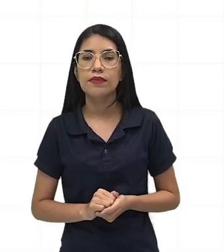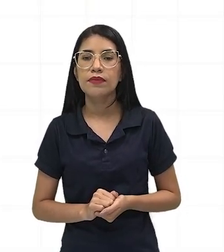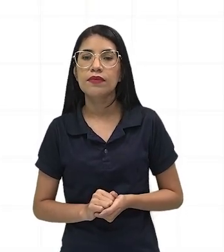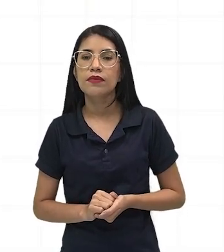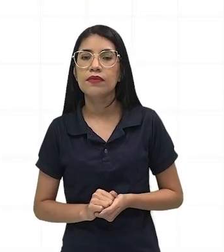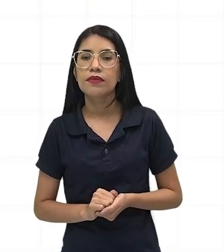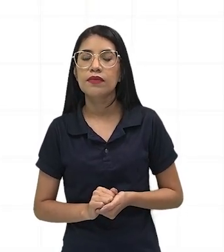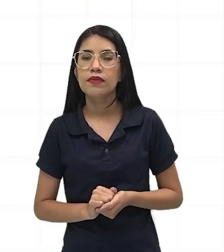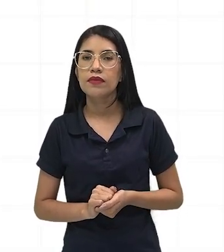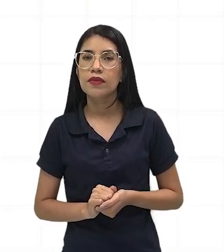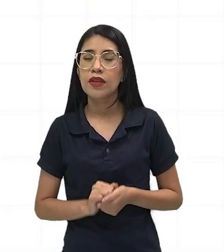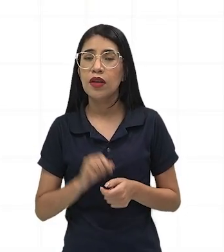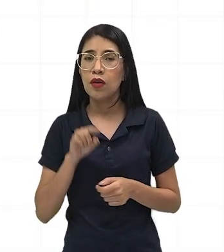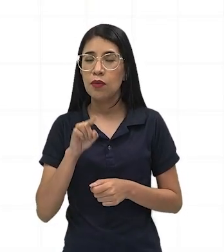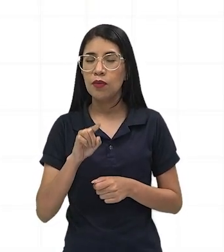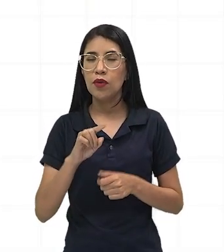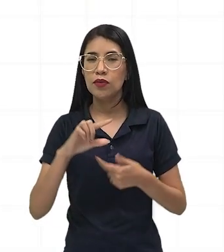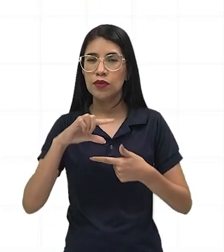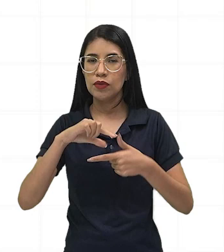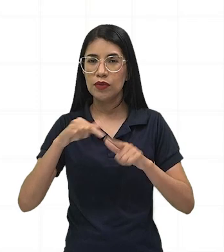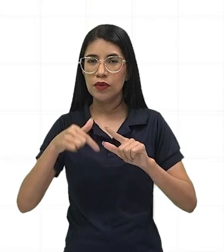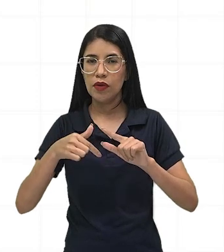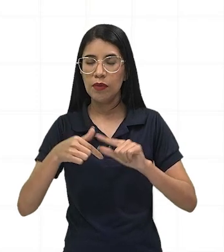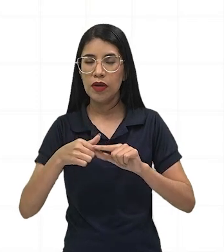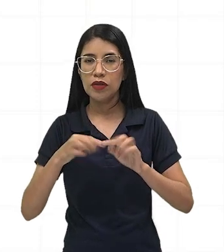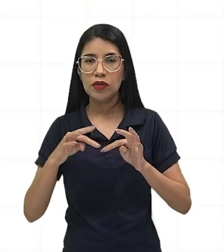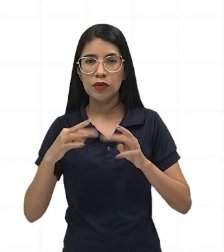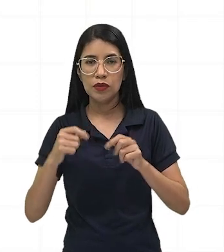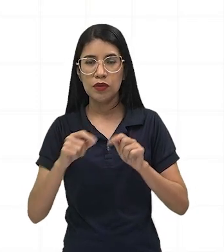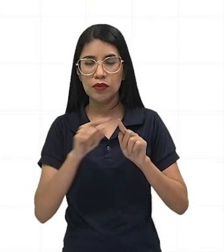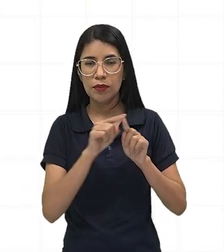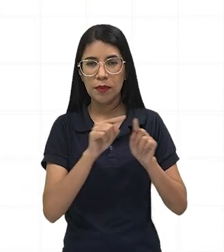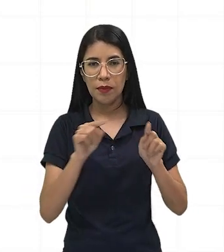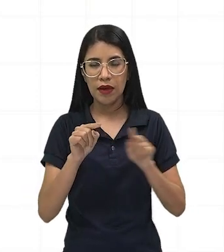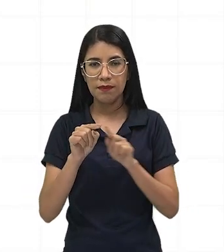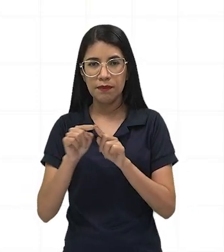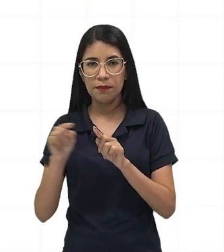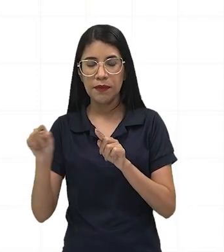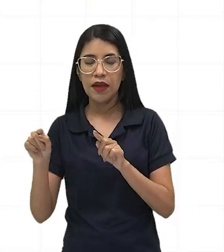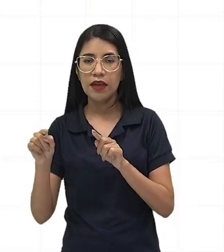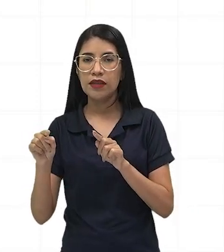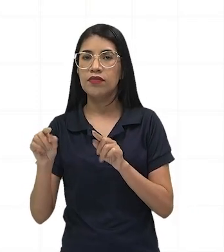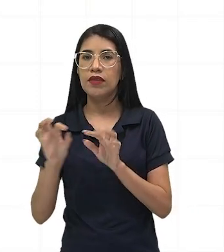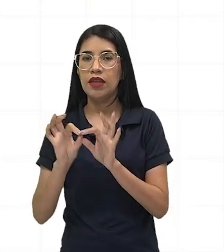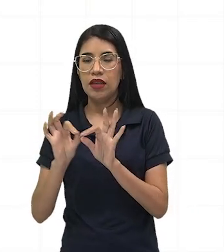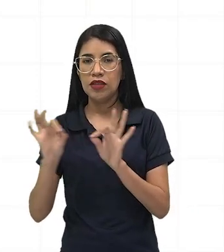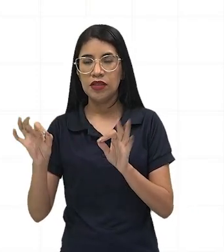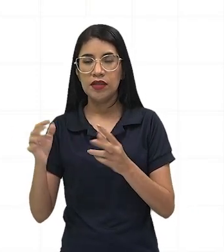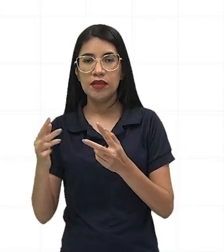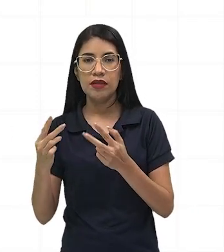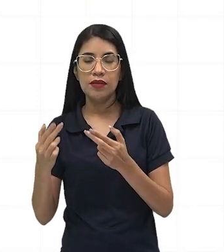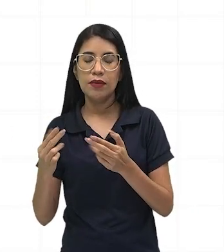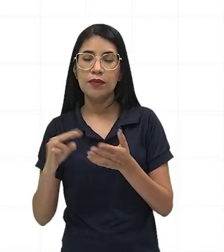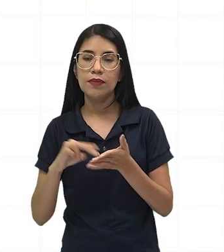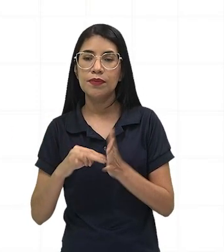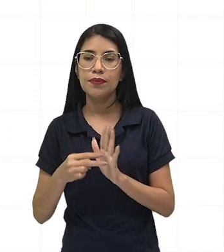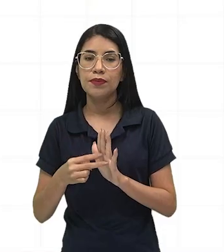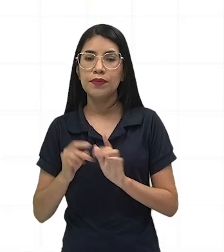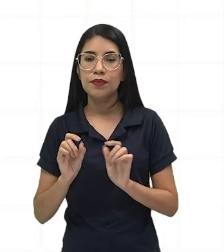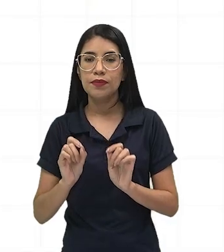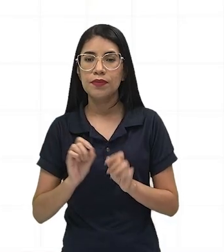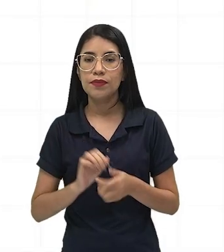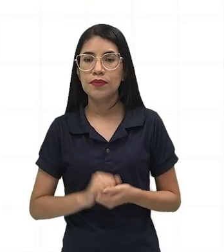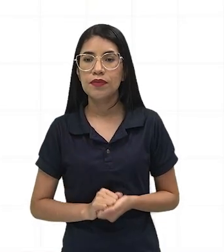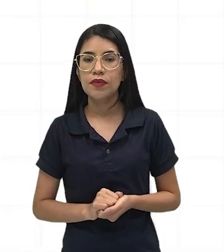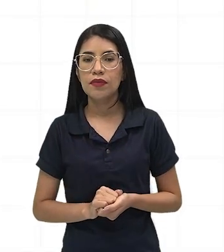lugar geométrico de todos os pontos equidistantes, ou seja, de mesma distância,